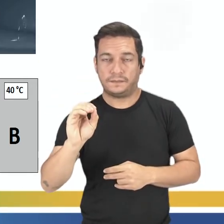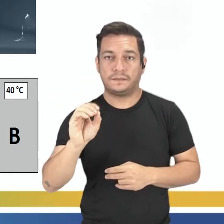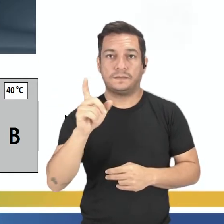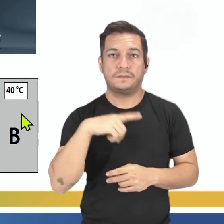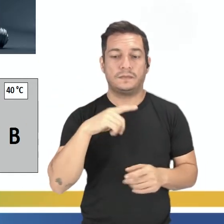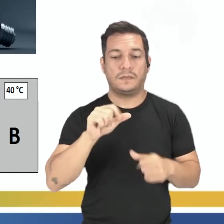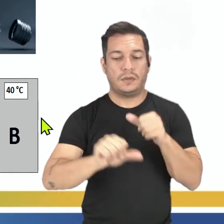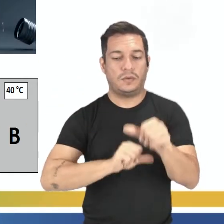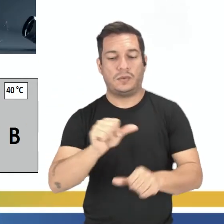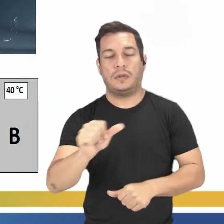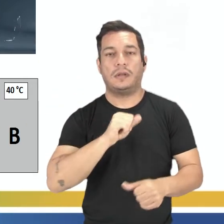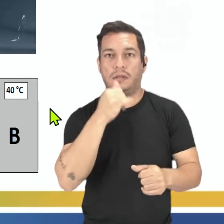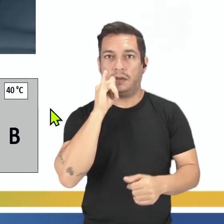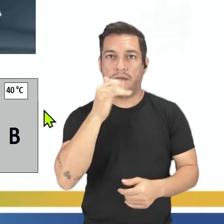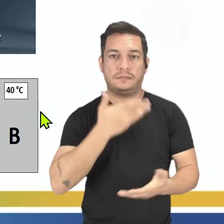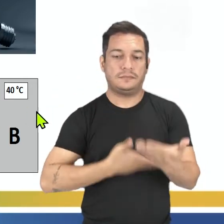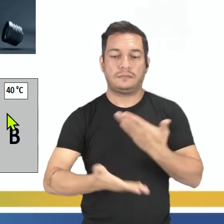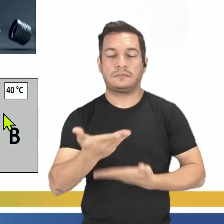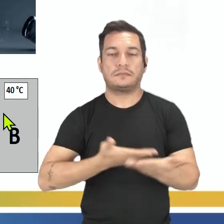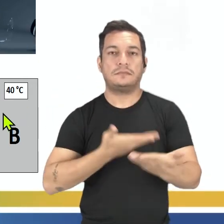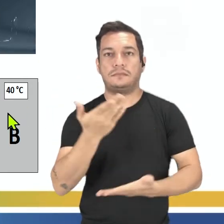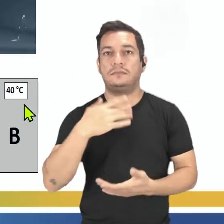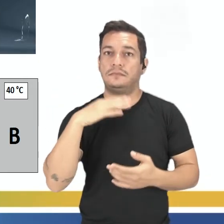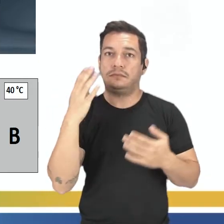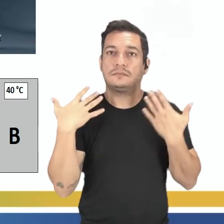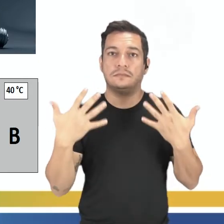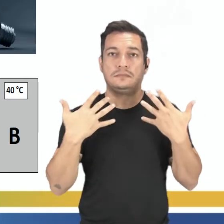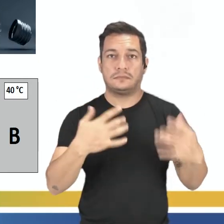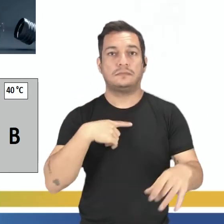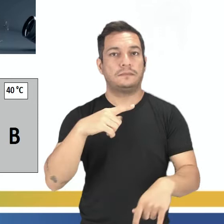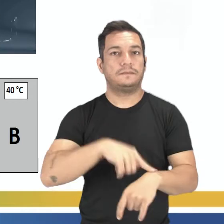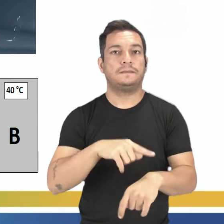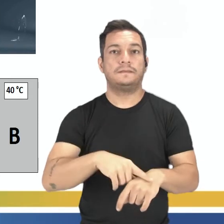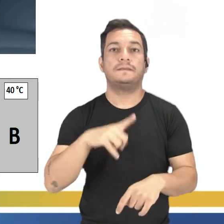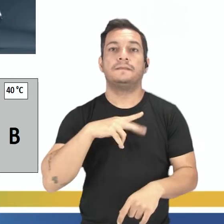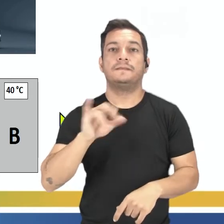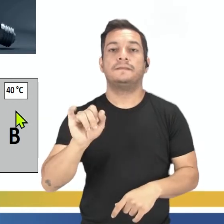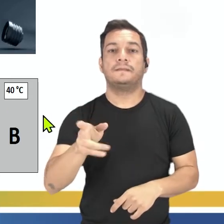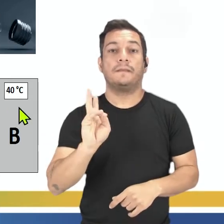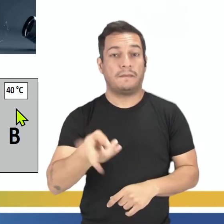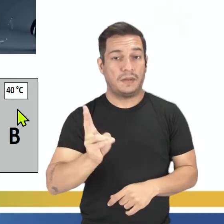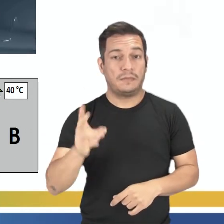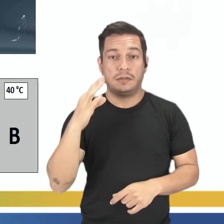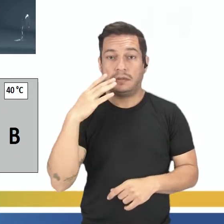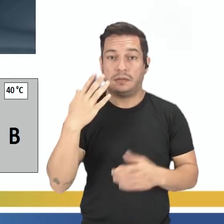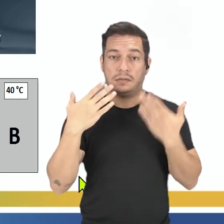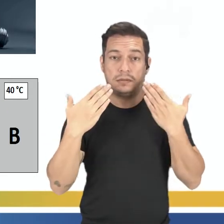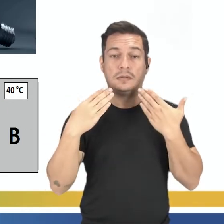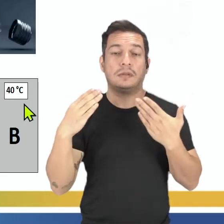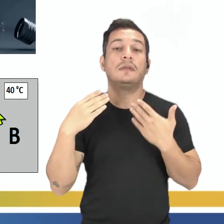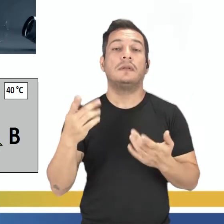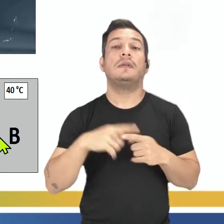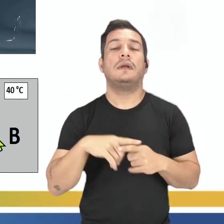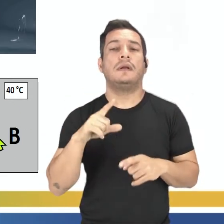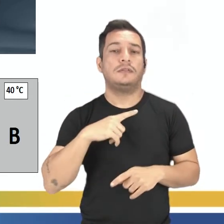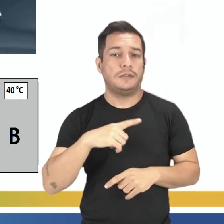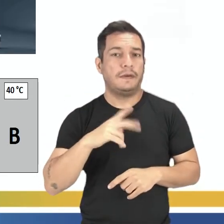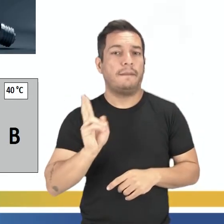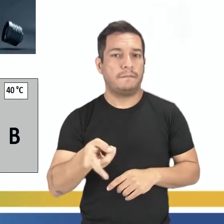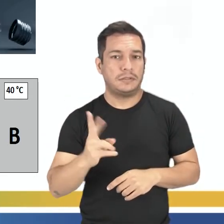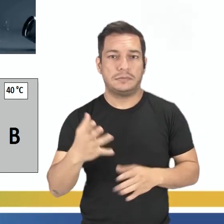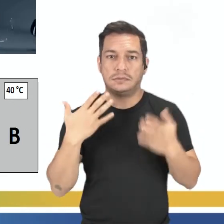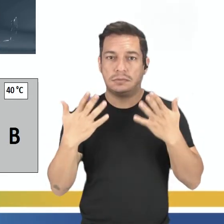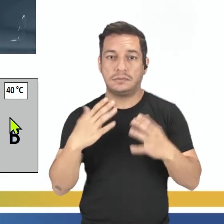vão trocar energia entre eles na forma de calor e vai chegar uma hora que eles vão ter a mesma temperatura. Quando eles tiverem a mesma